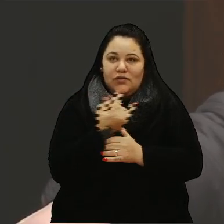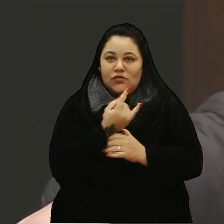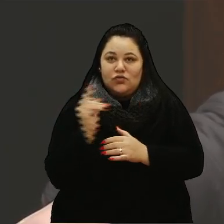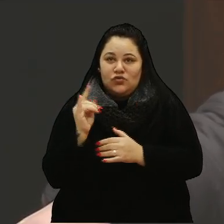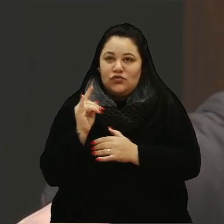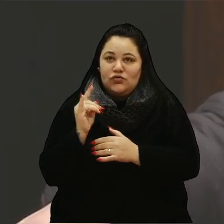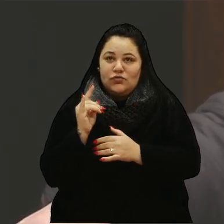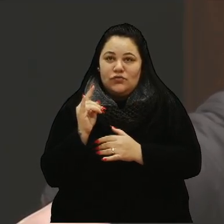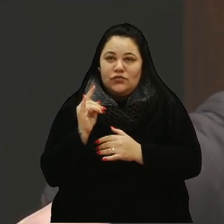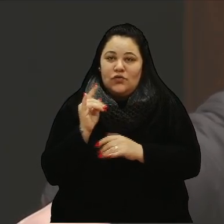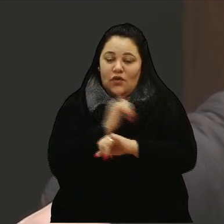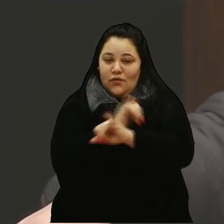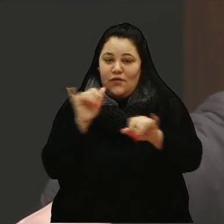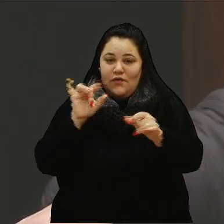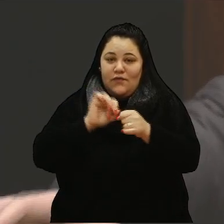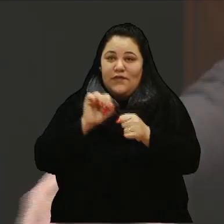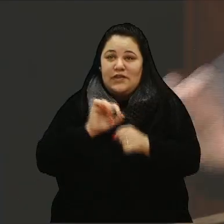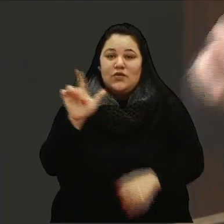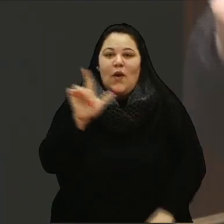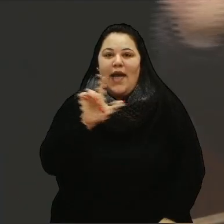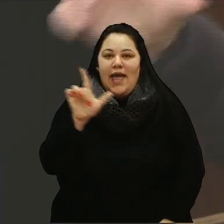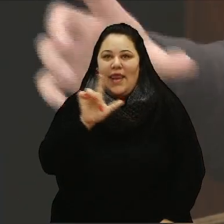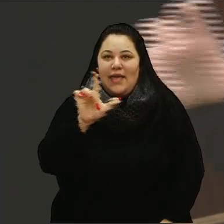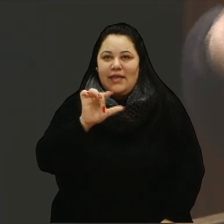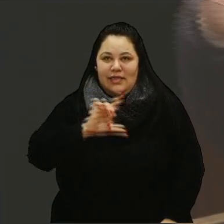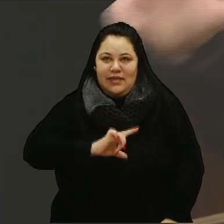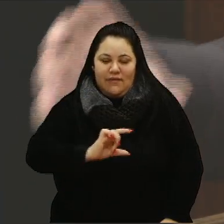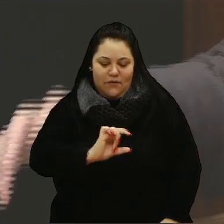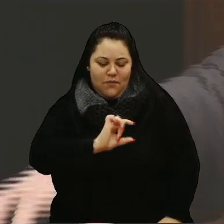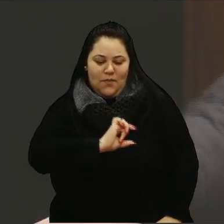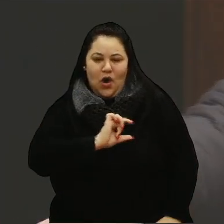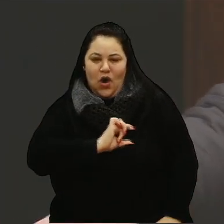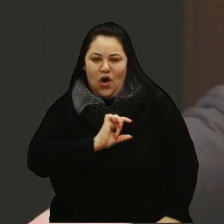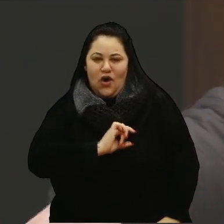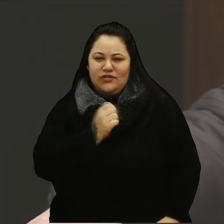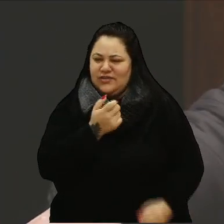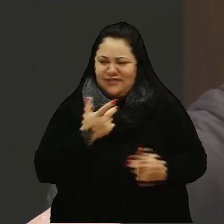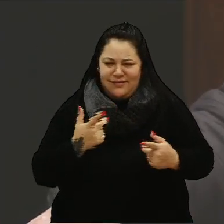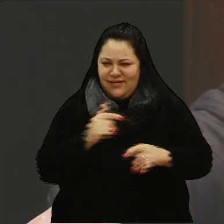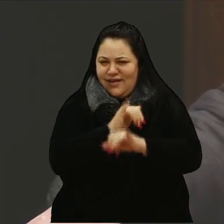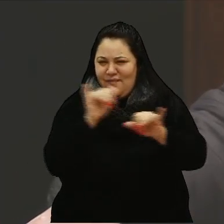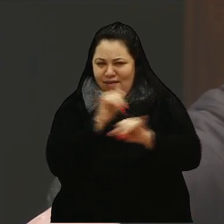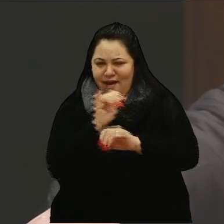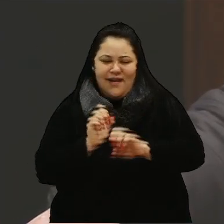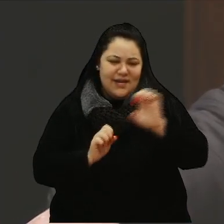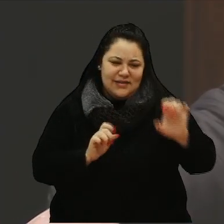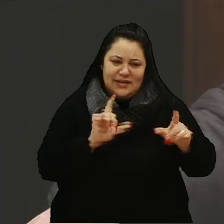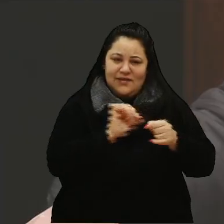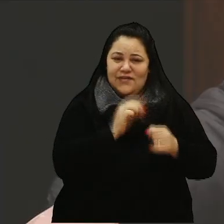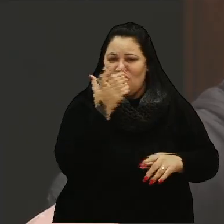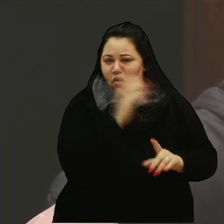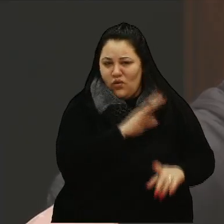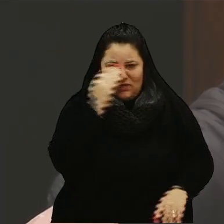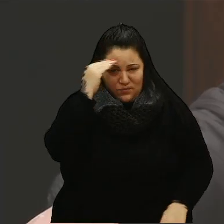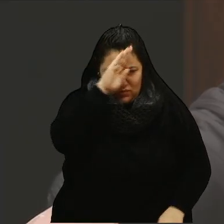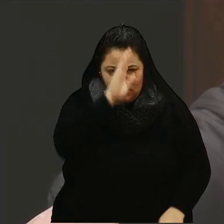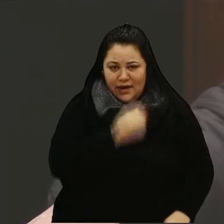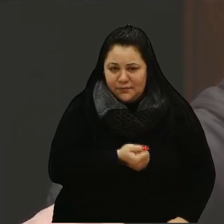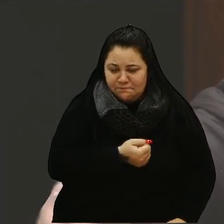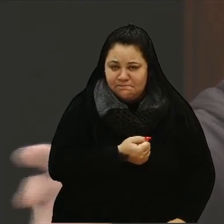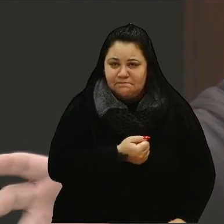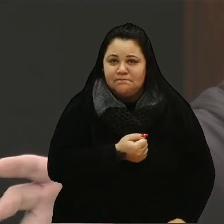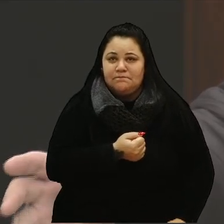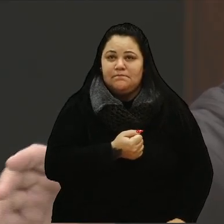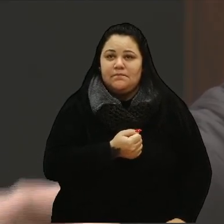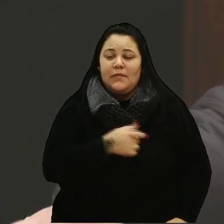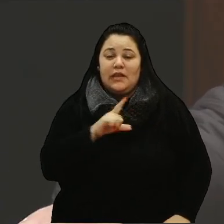o L, né? Inclusive foi encontrado na bolsa dela lá um broche, né? Ele não e tal, aquela campanha toda que a esquerda fez na época contra o Bolsonaro. E